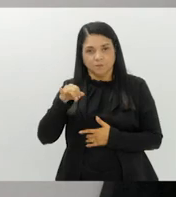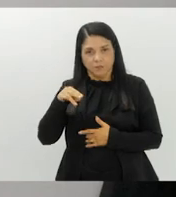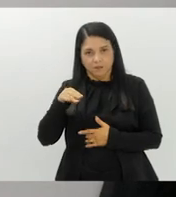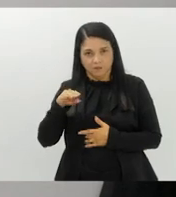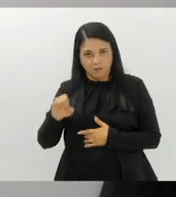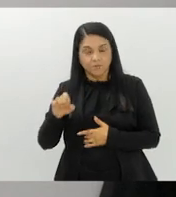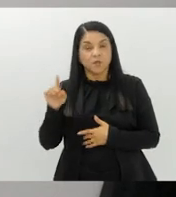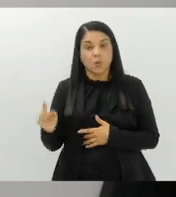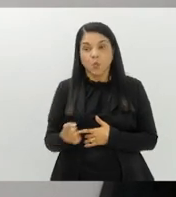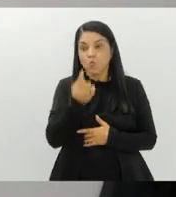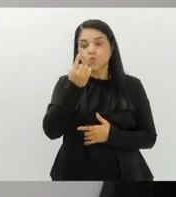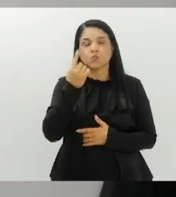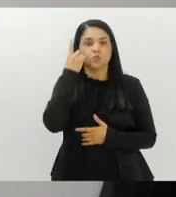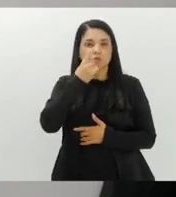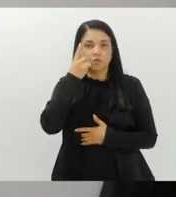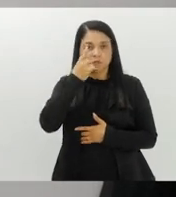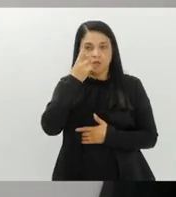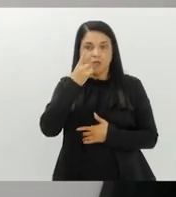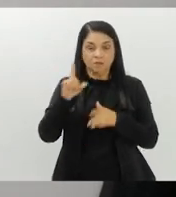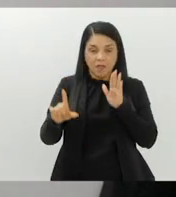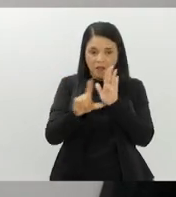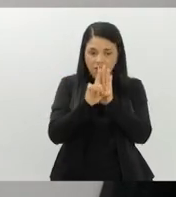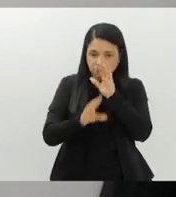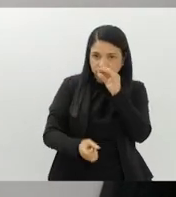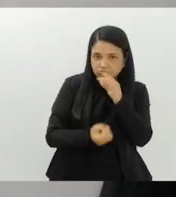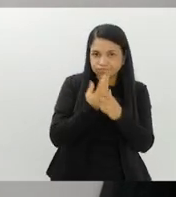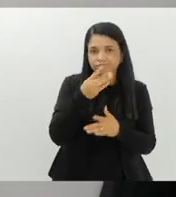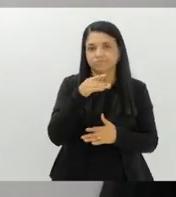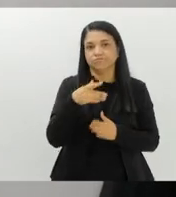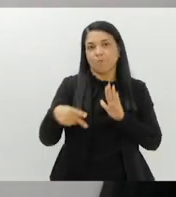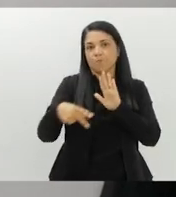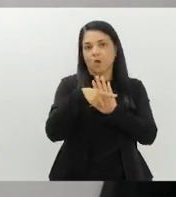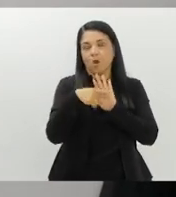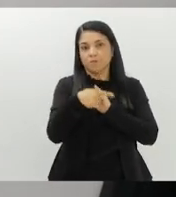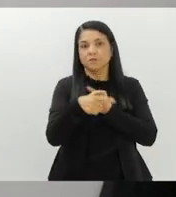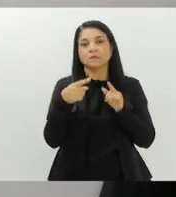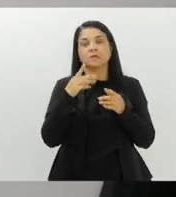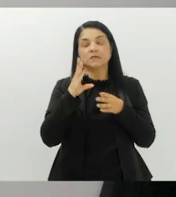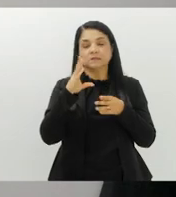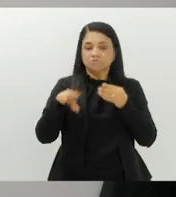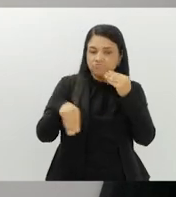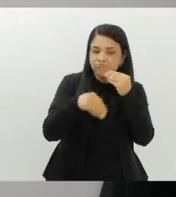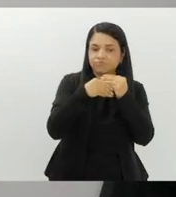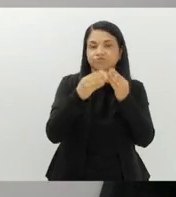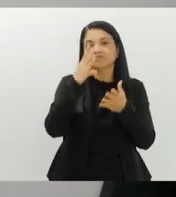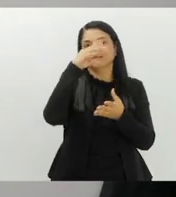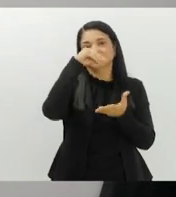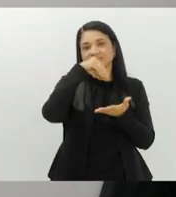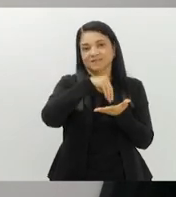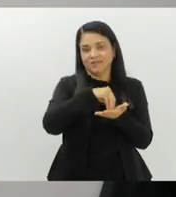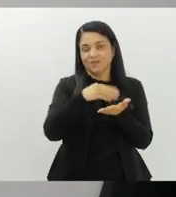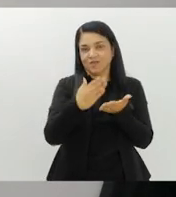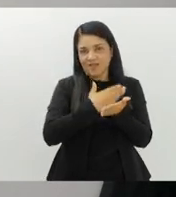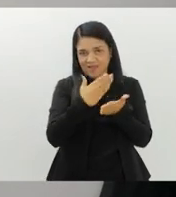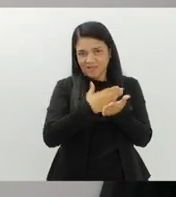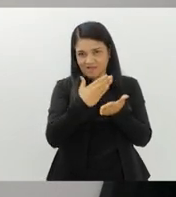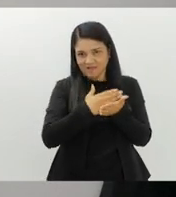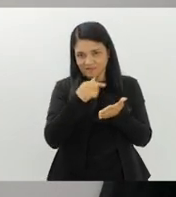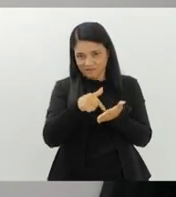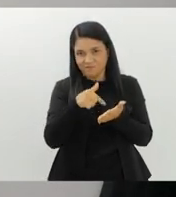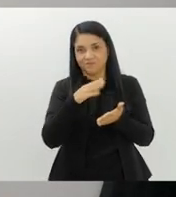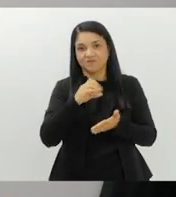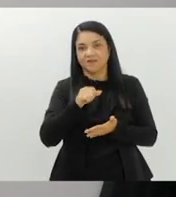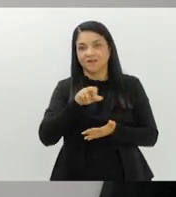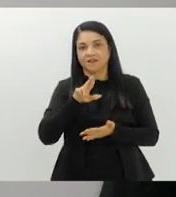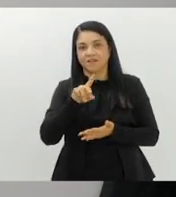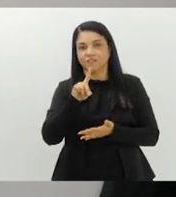único deputado que as leis que ele compôs, nível estadual, está aqui também, suas leis, né, estaduais, e são